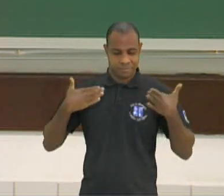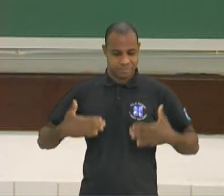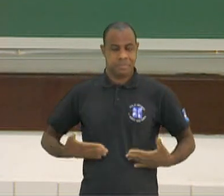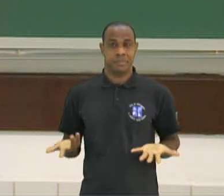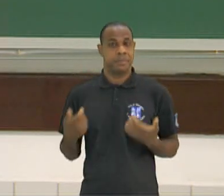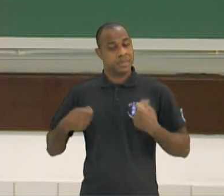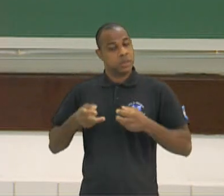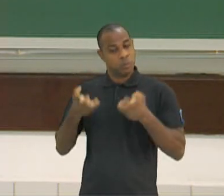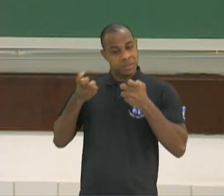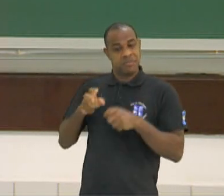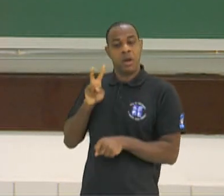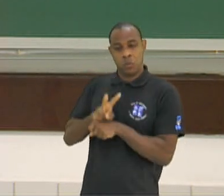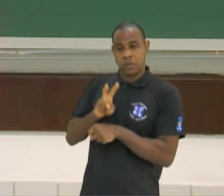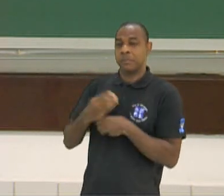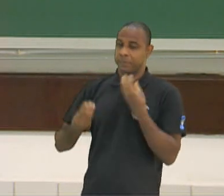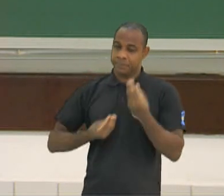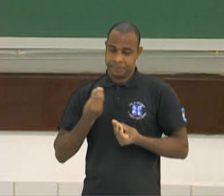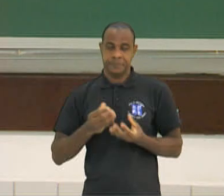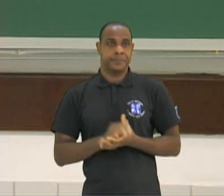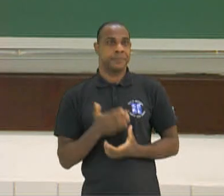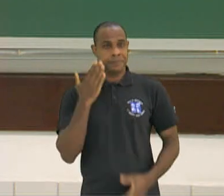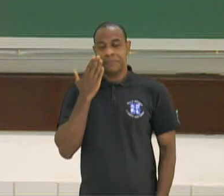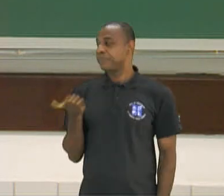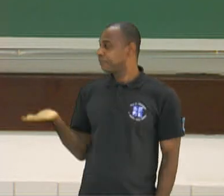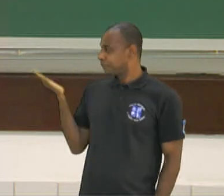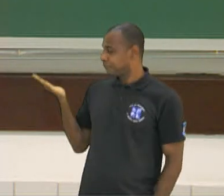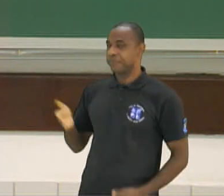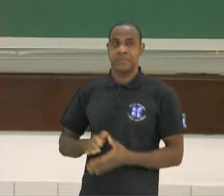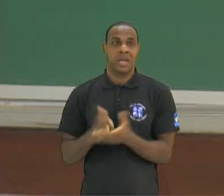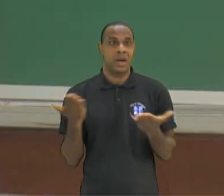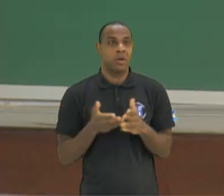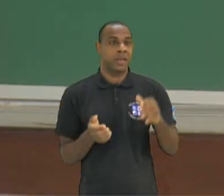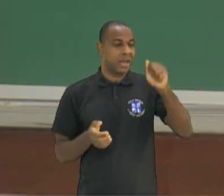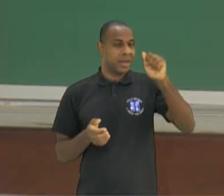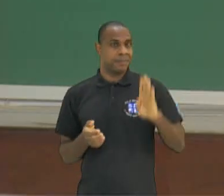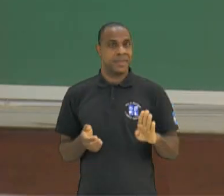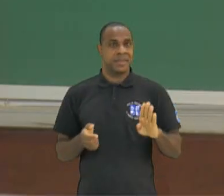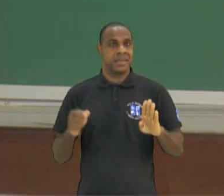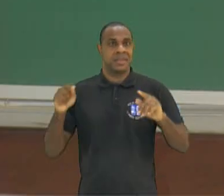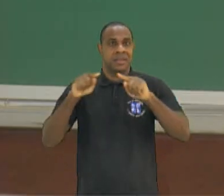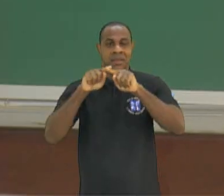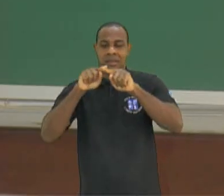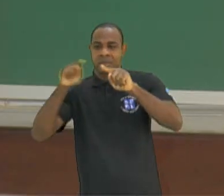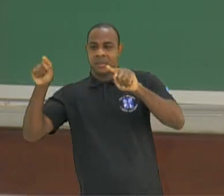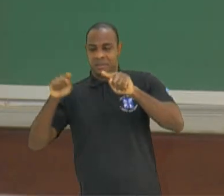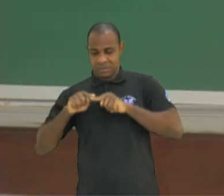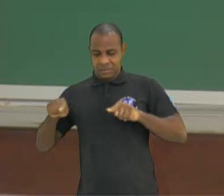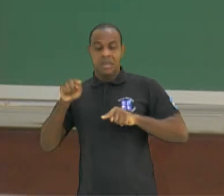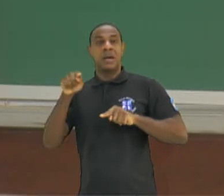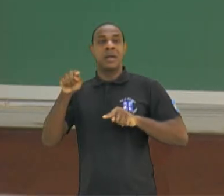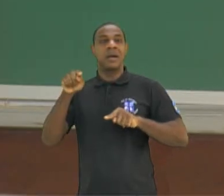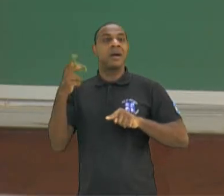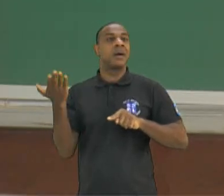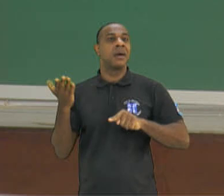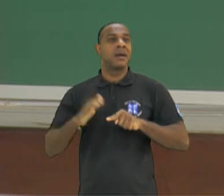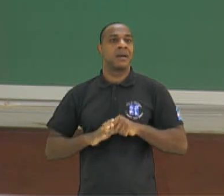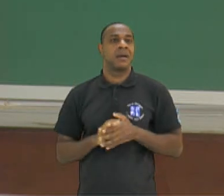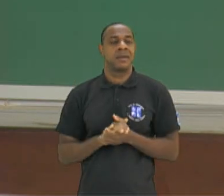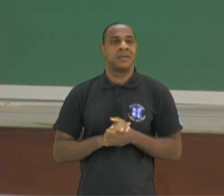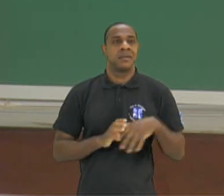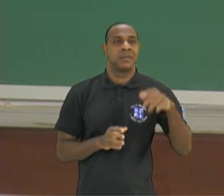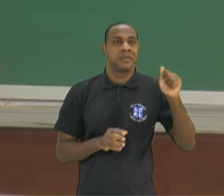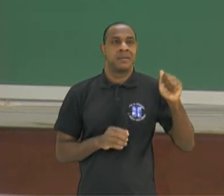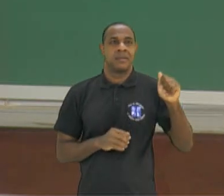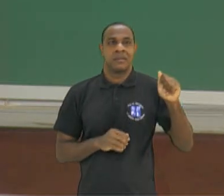cuidado. No nosso exercício, nós vamos preencher os espaços com thought video games cause then